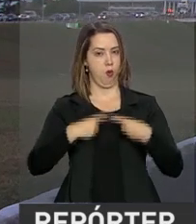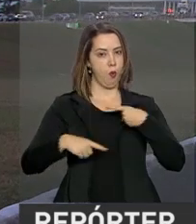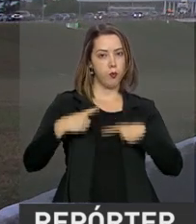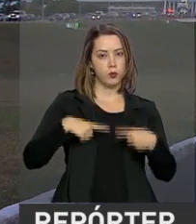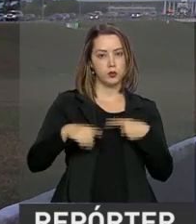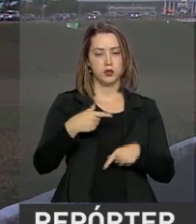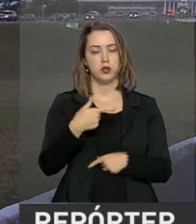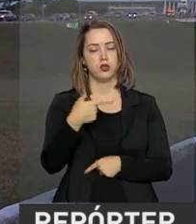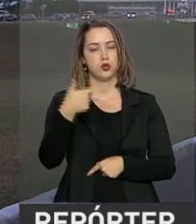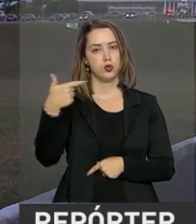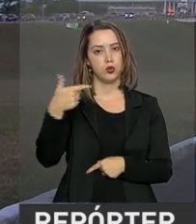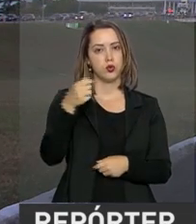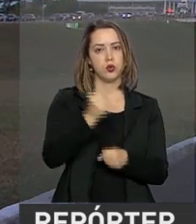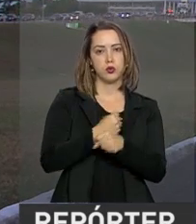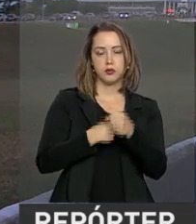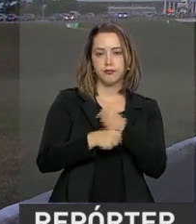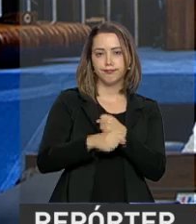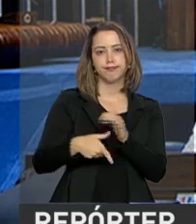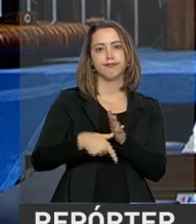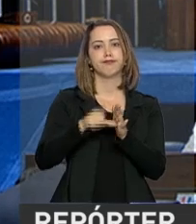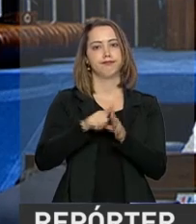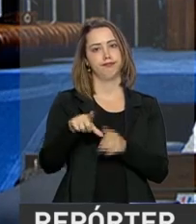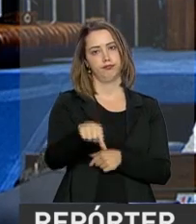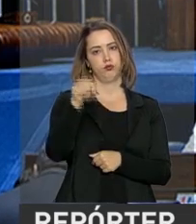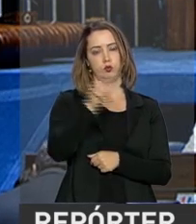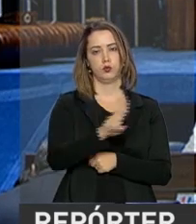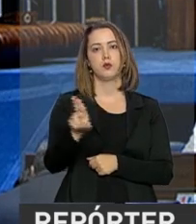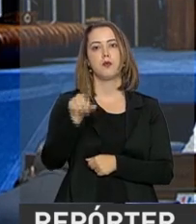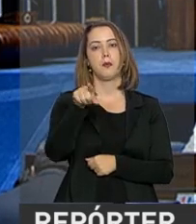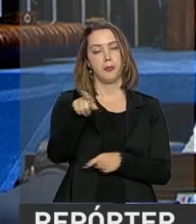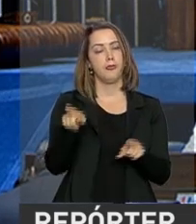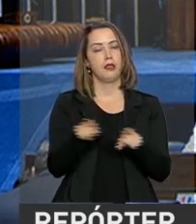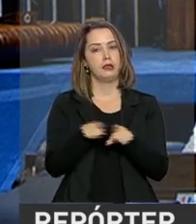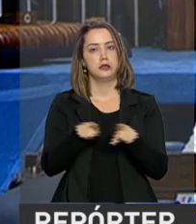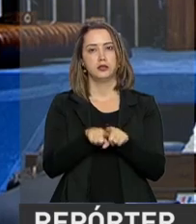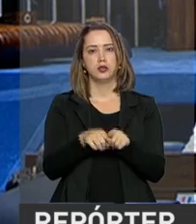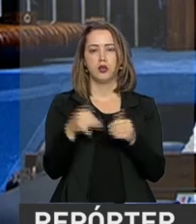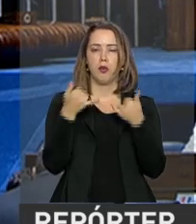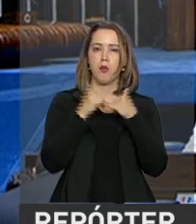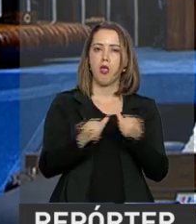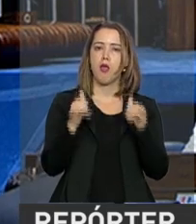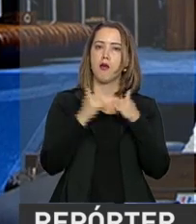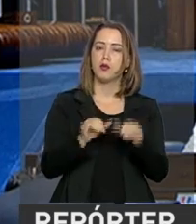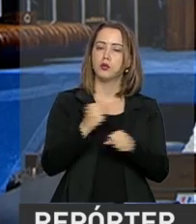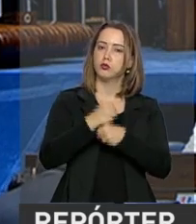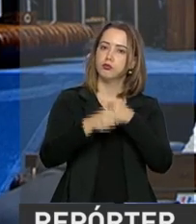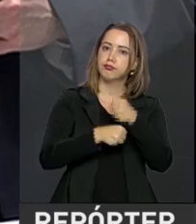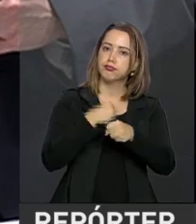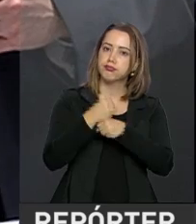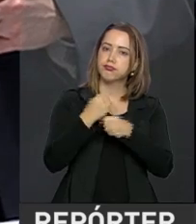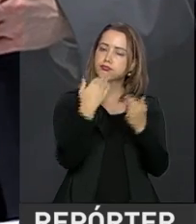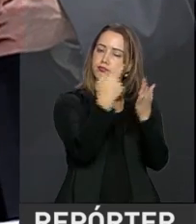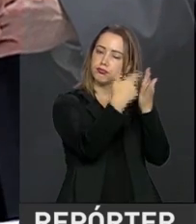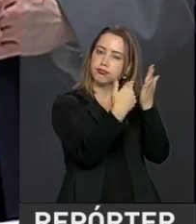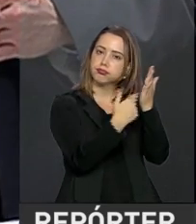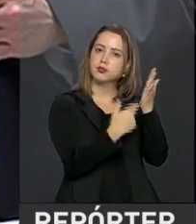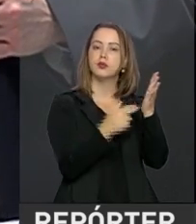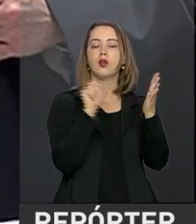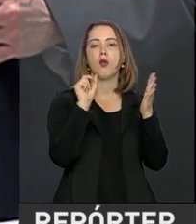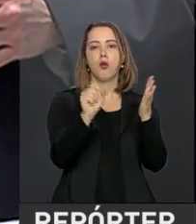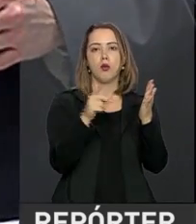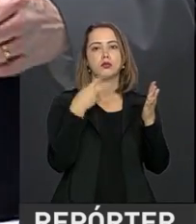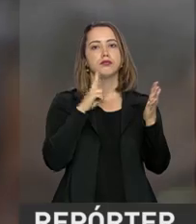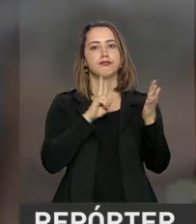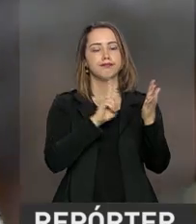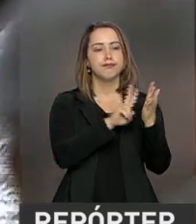Antes da nomeação o projeto estabelece ainda a publicação de relatórios anuais e balanços auditados por